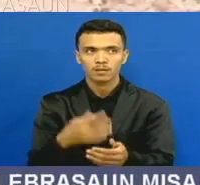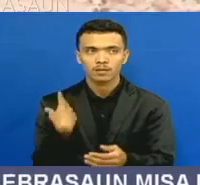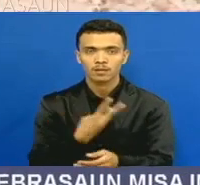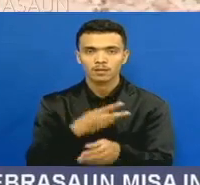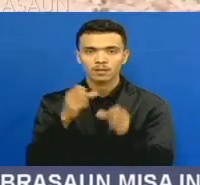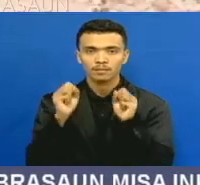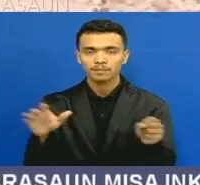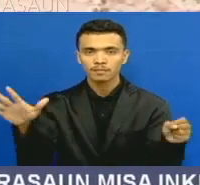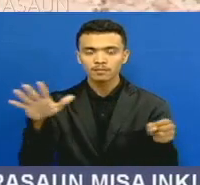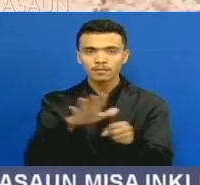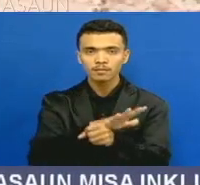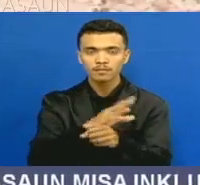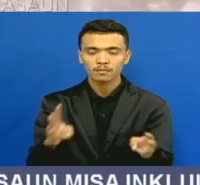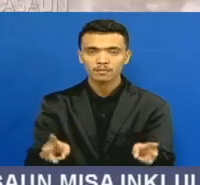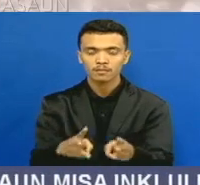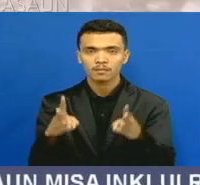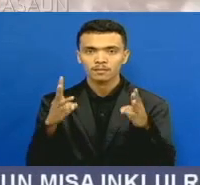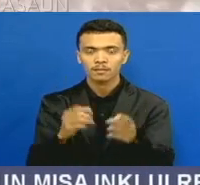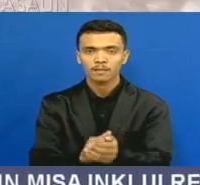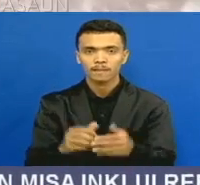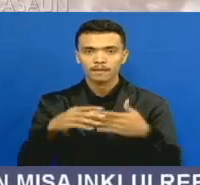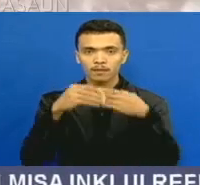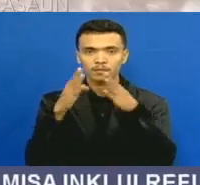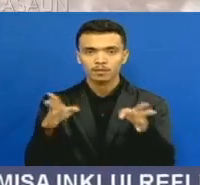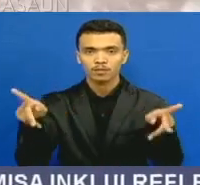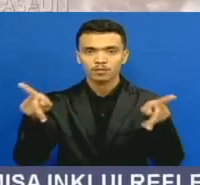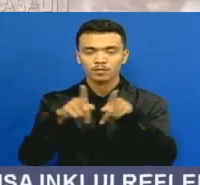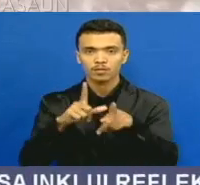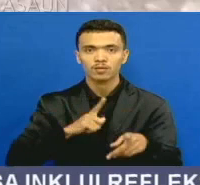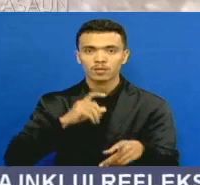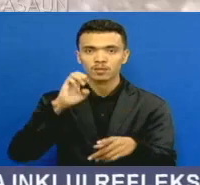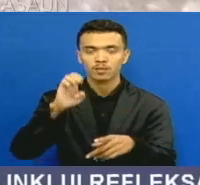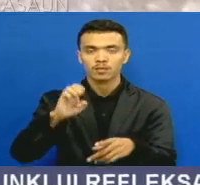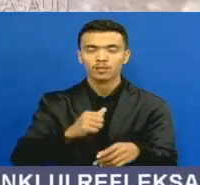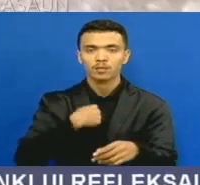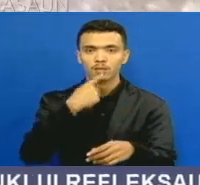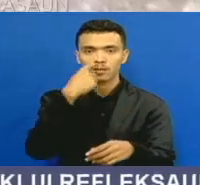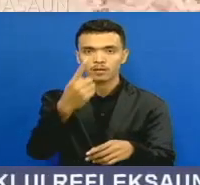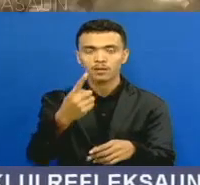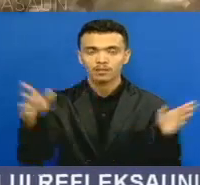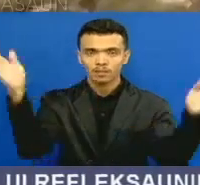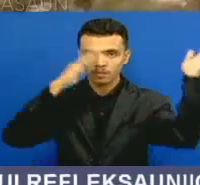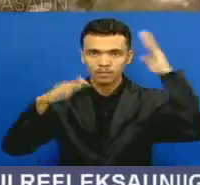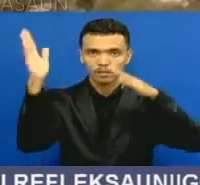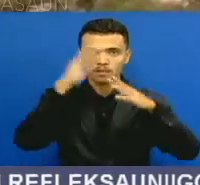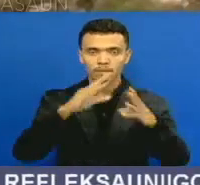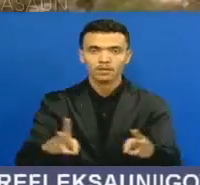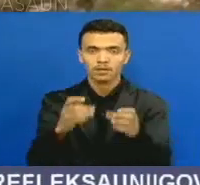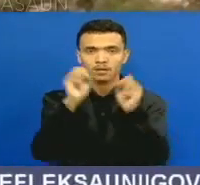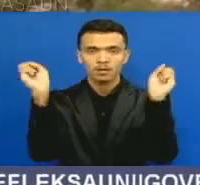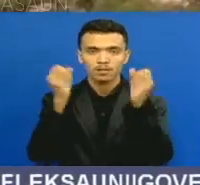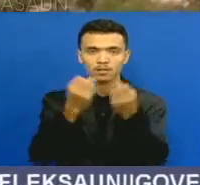tak kau di kontribusi bestaru. Administrador posto Lekidoe Domingos Antonio Hatutan, problema estrada la os suku rua